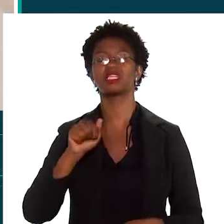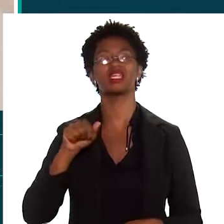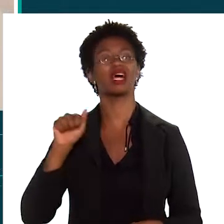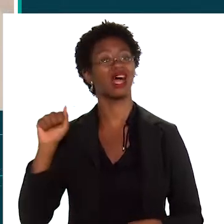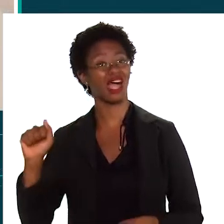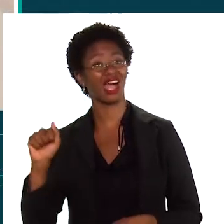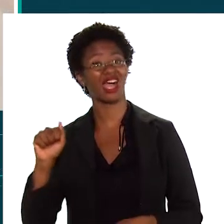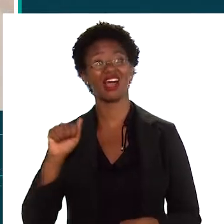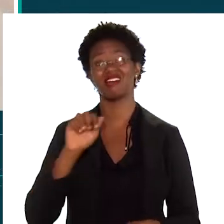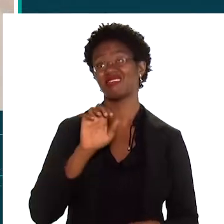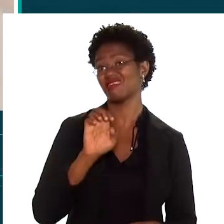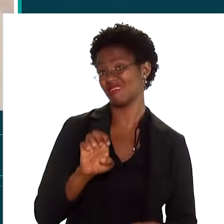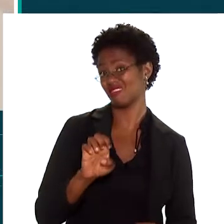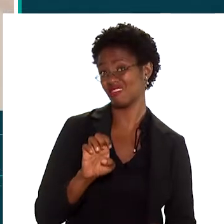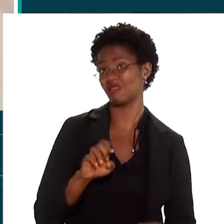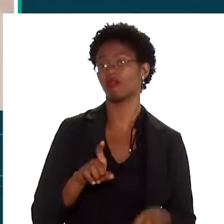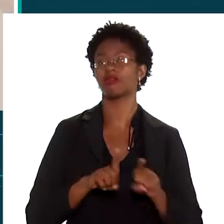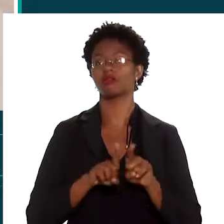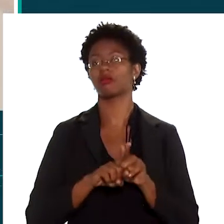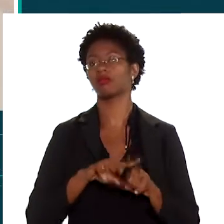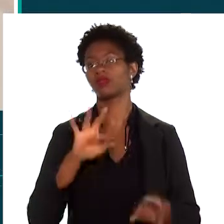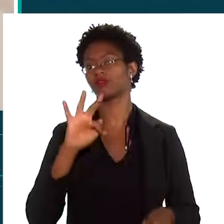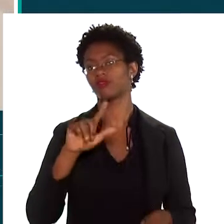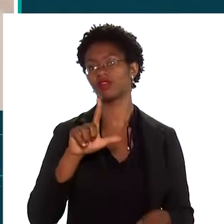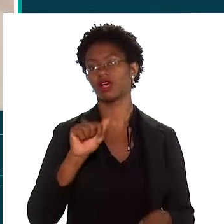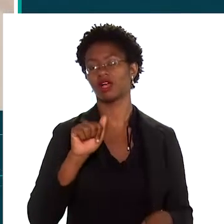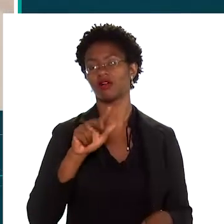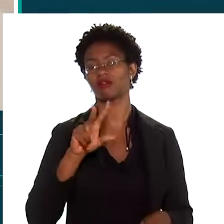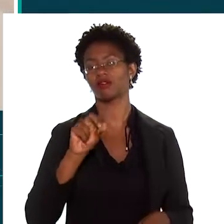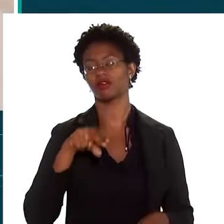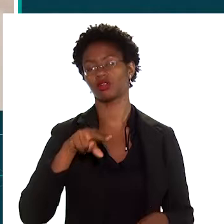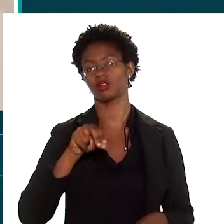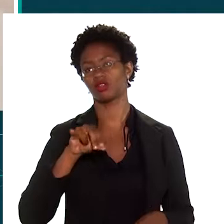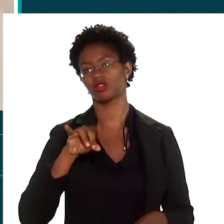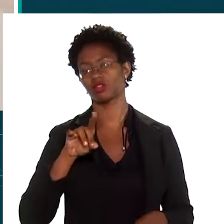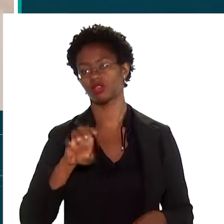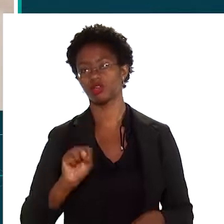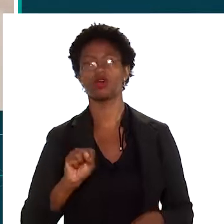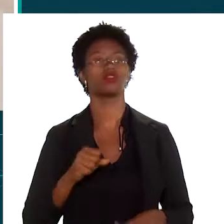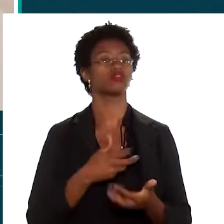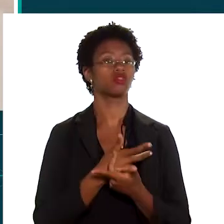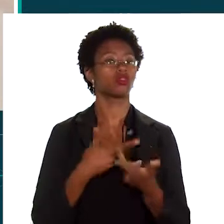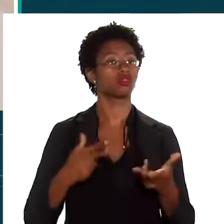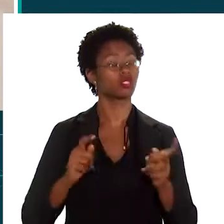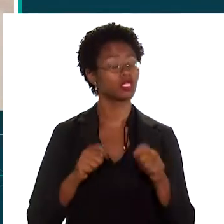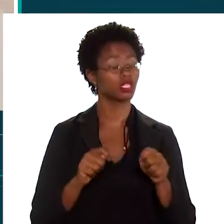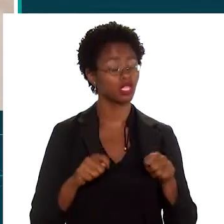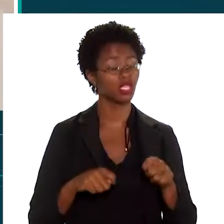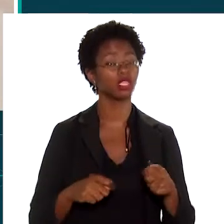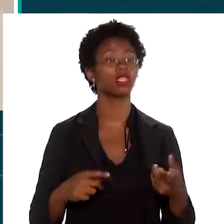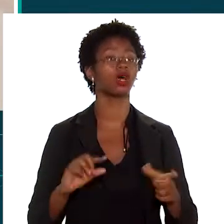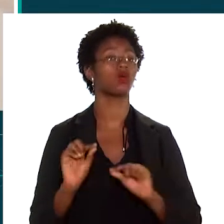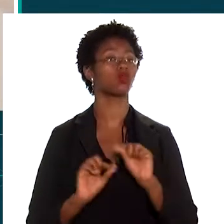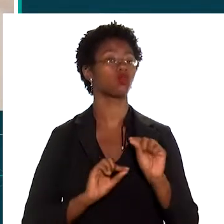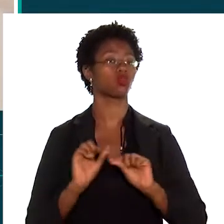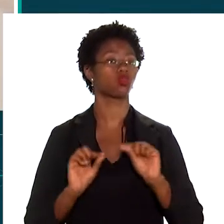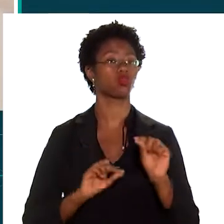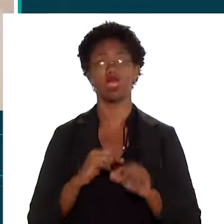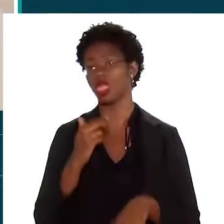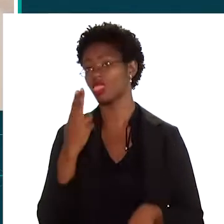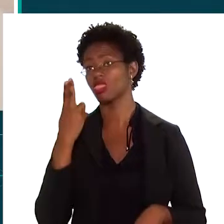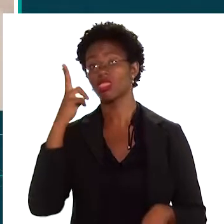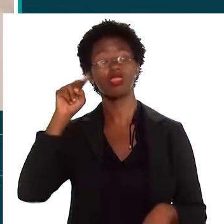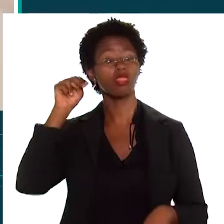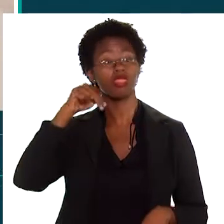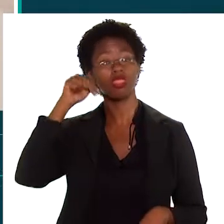E, C, os flavonoides, as quercetinas, compostos bioativos que vêm